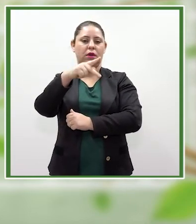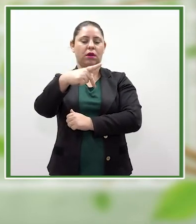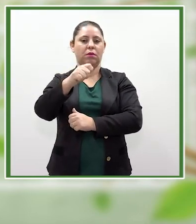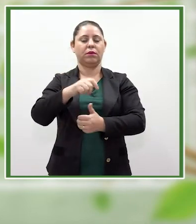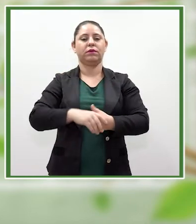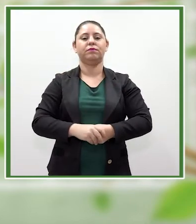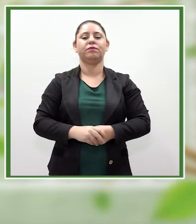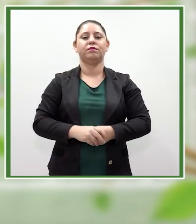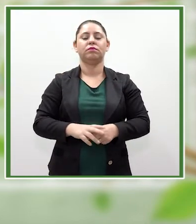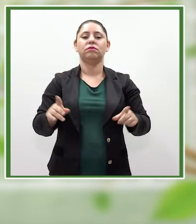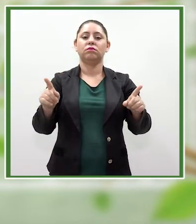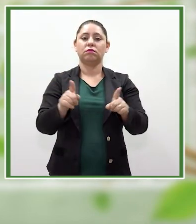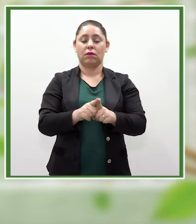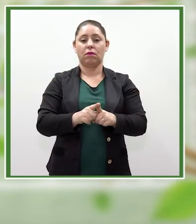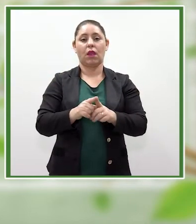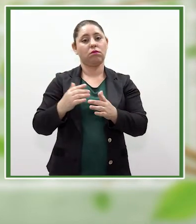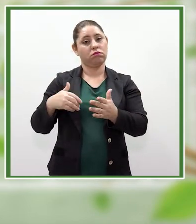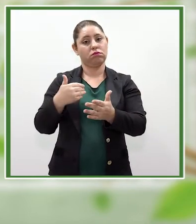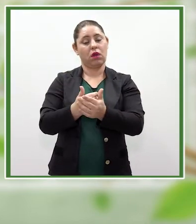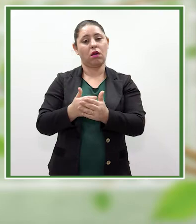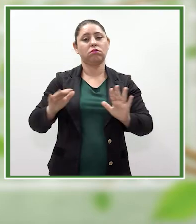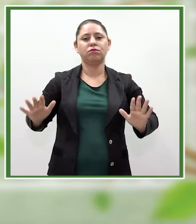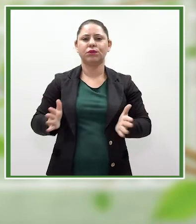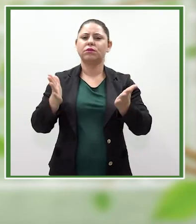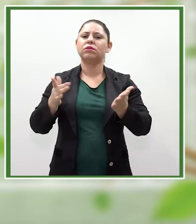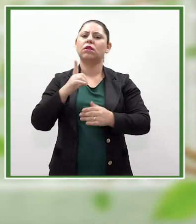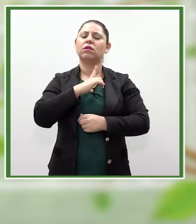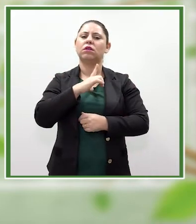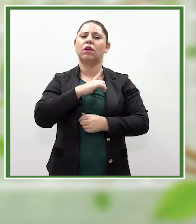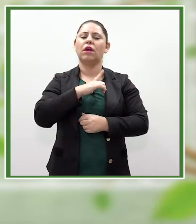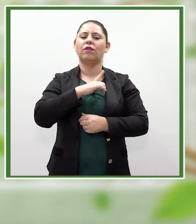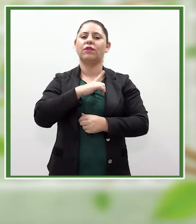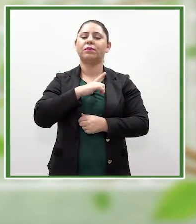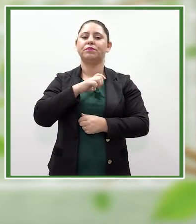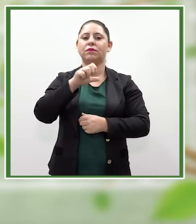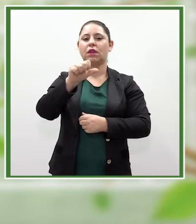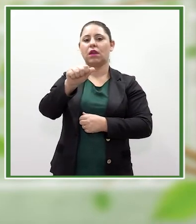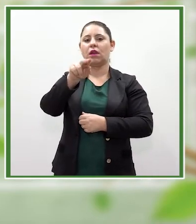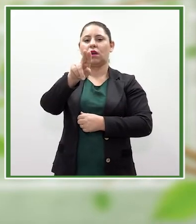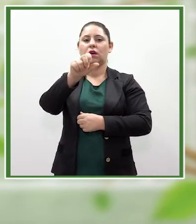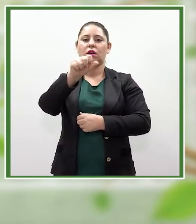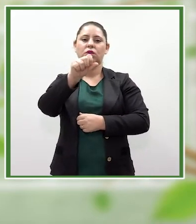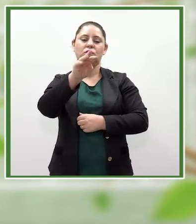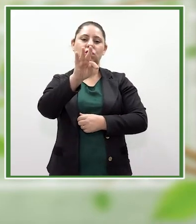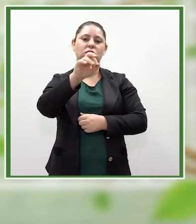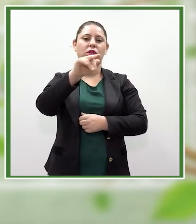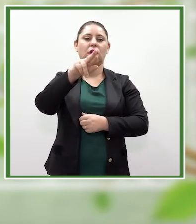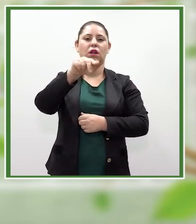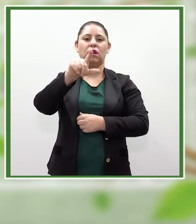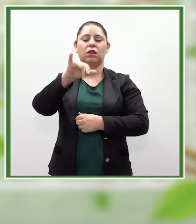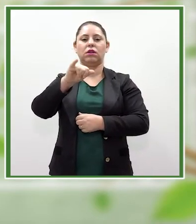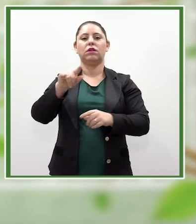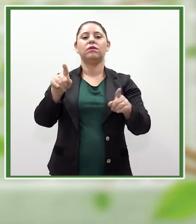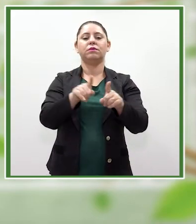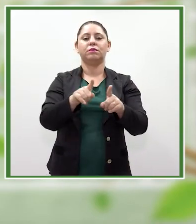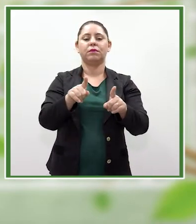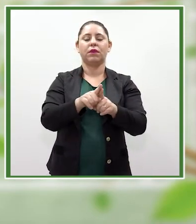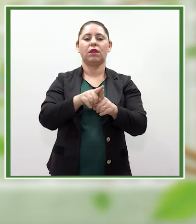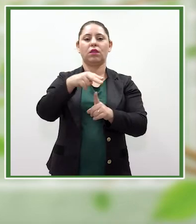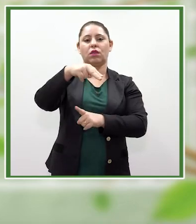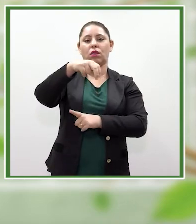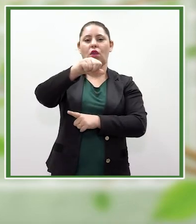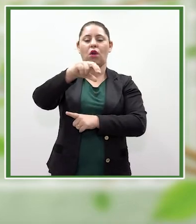partir dessa iniciativa, como eu disse, a Austrália e outros países, como a Nova Zelândia também, Portugal,